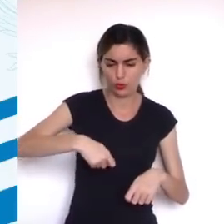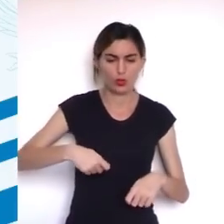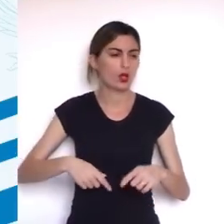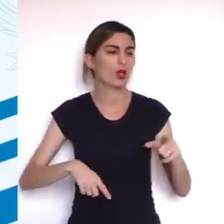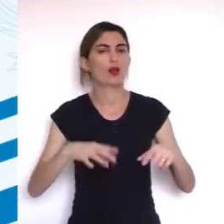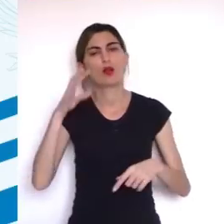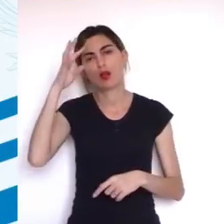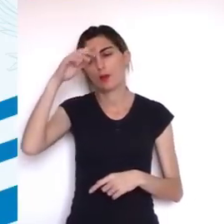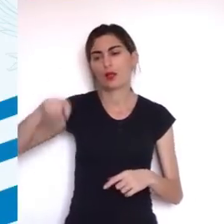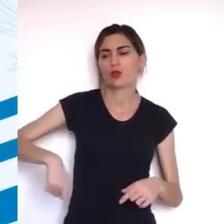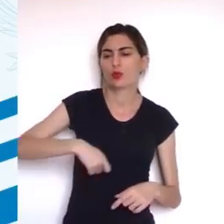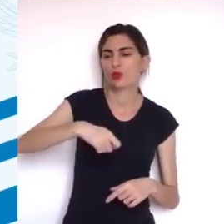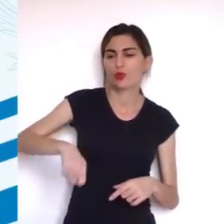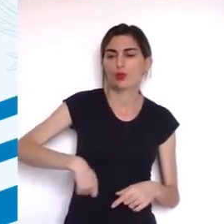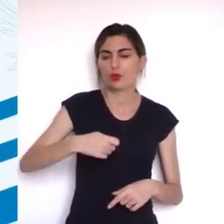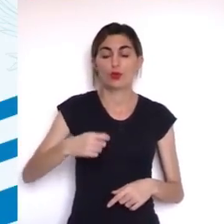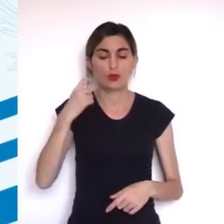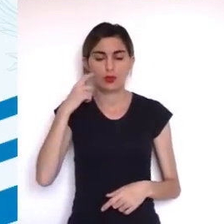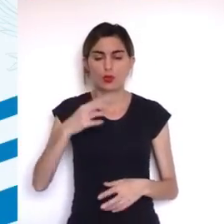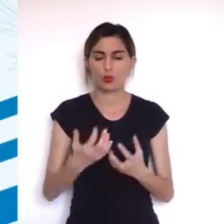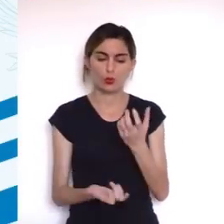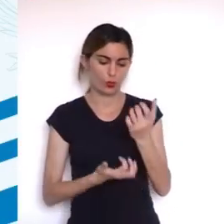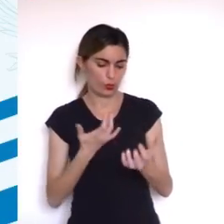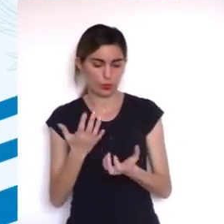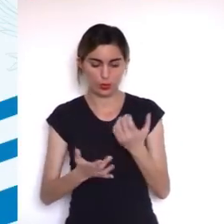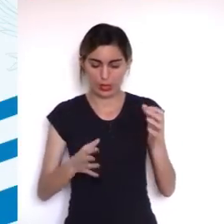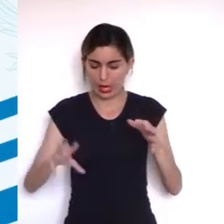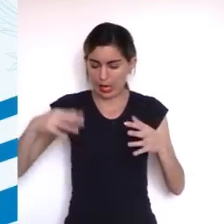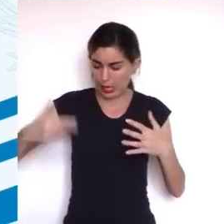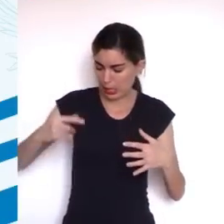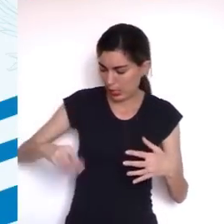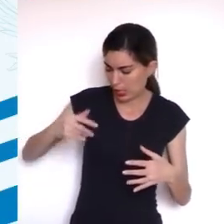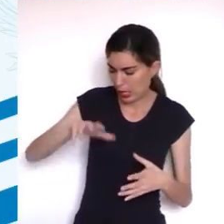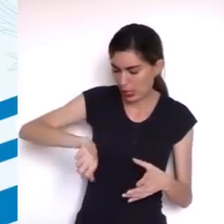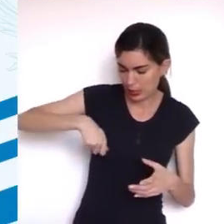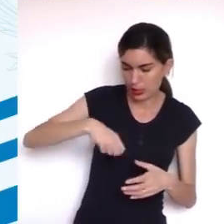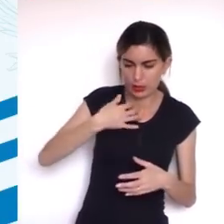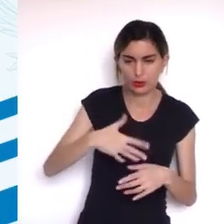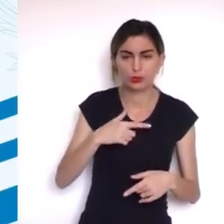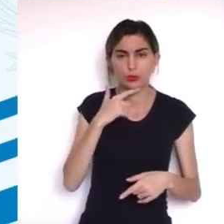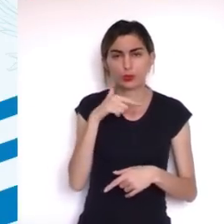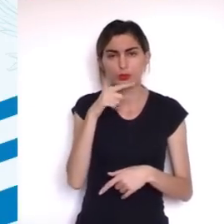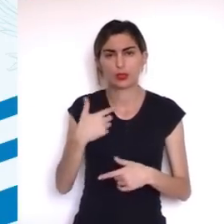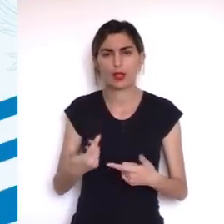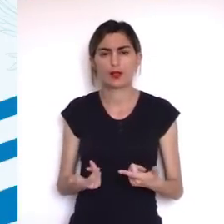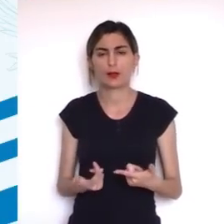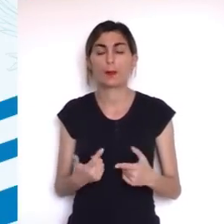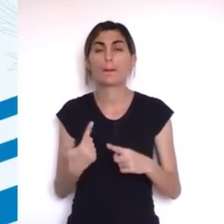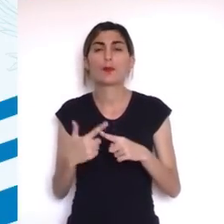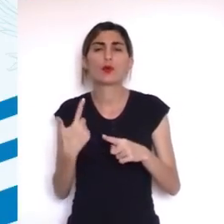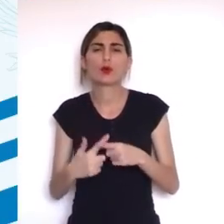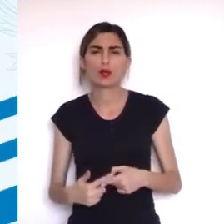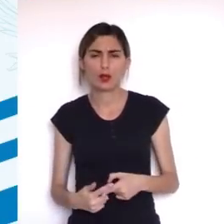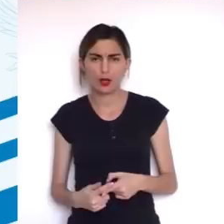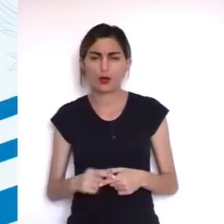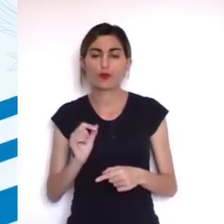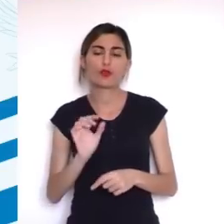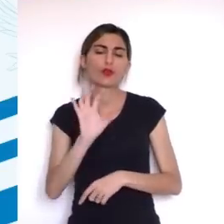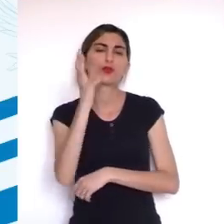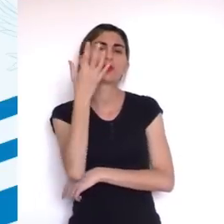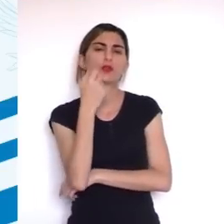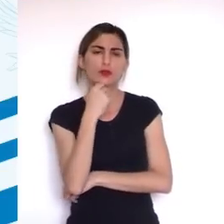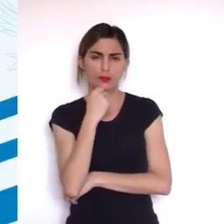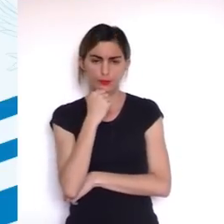de repente você está ali, ó, mexendo, quando você vê, começa a esquentar, você faz ai, ai, ai, ai, ai, ai, ai, ai, ai. Porque o que foi